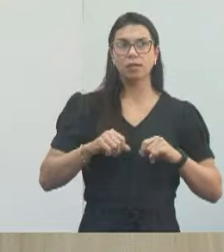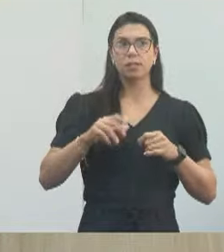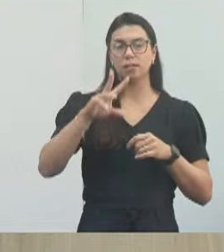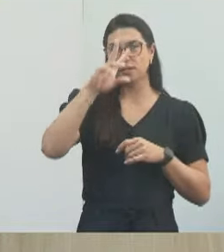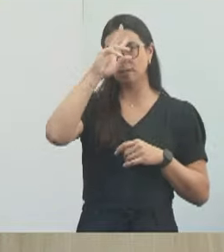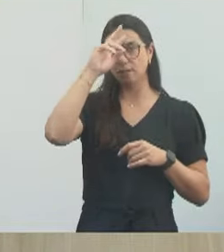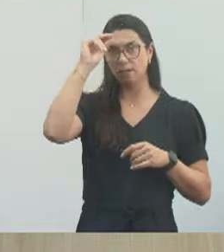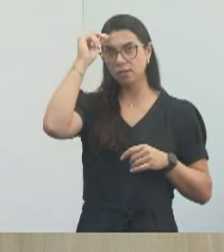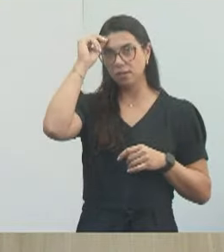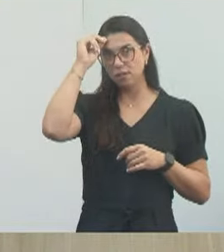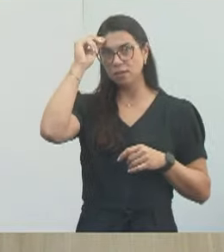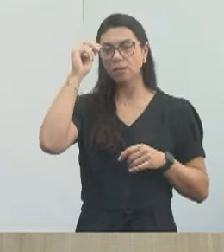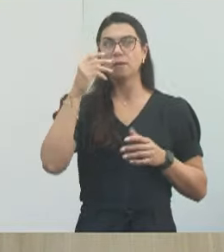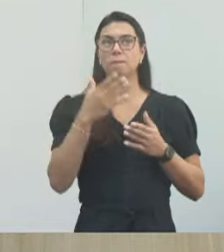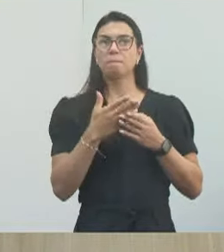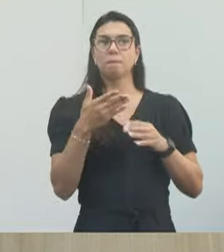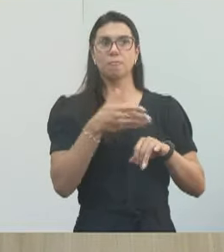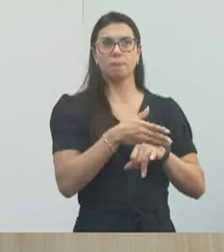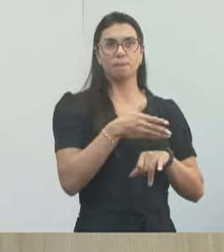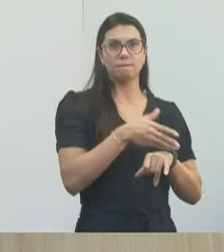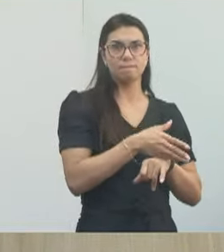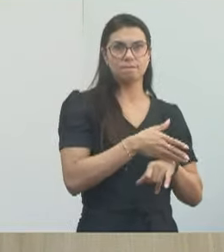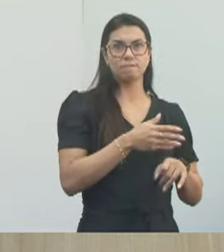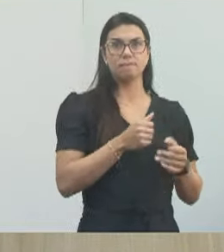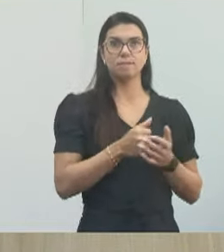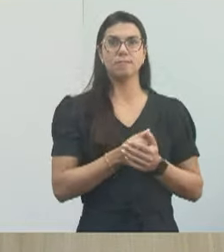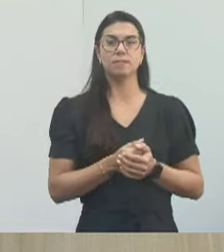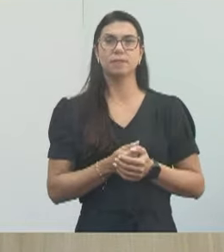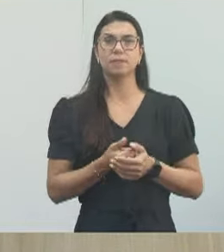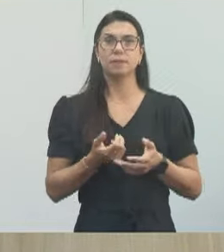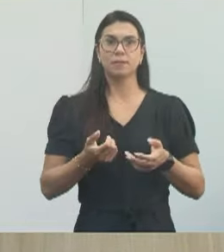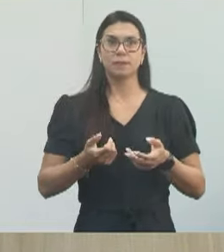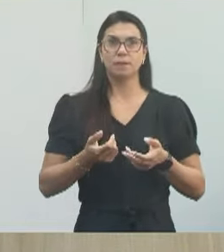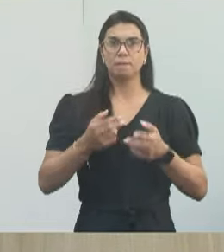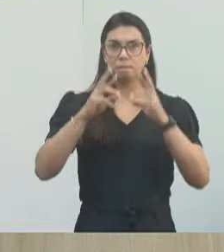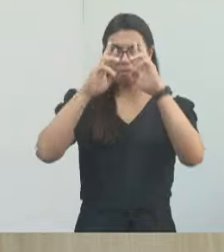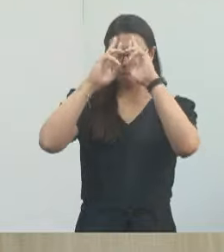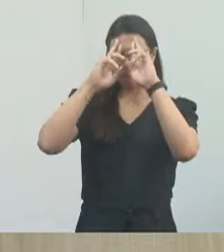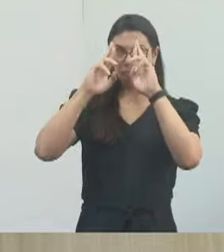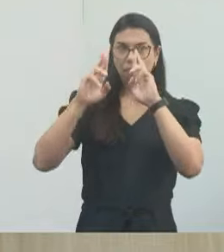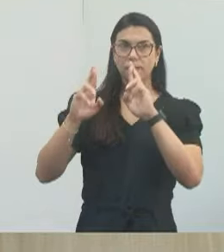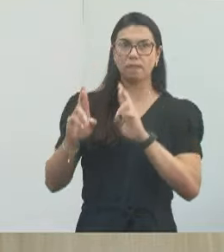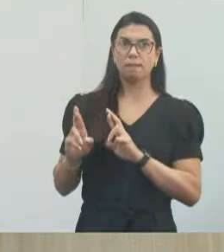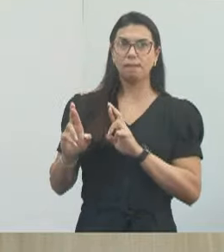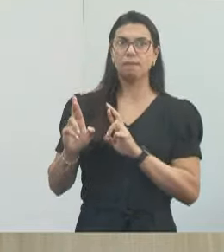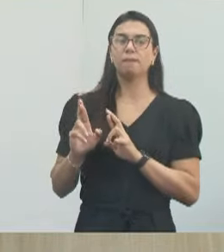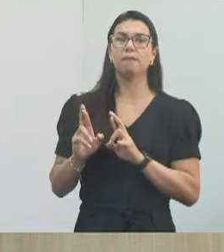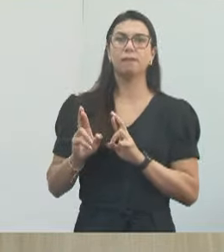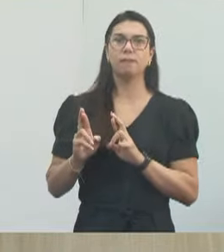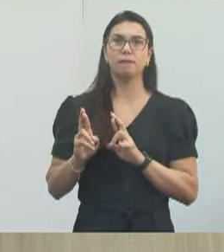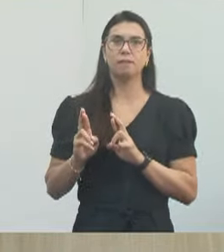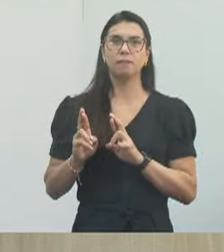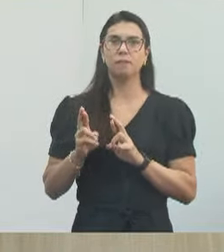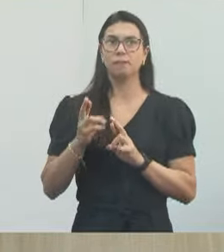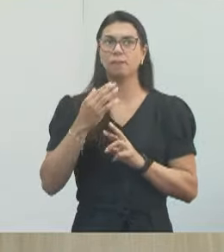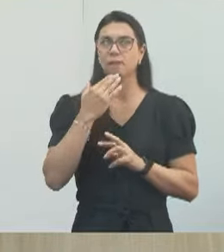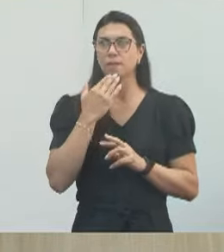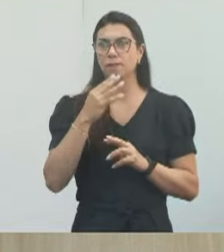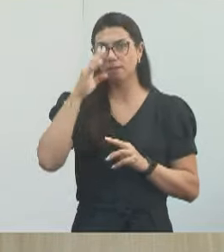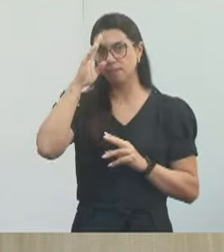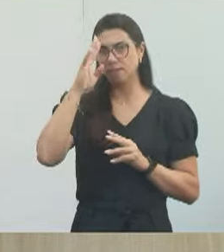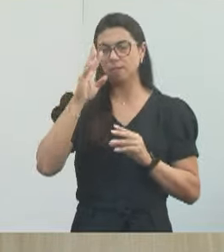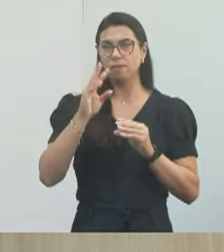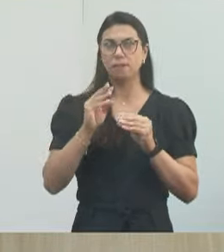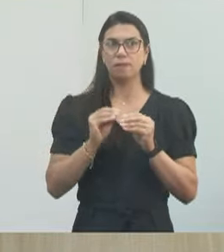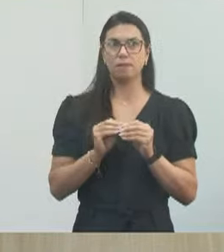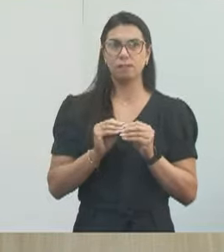a necessidade da supressão das Árvores assim sendo muito respeitosamente recorremos à comprão